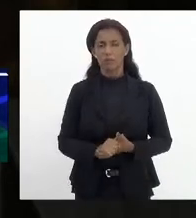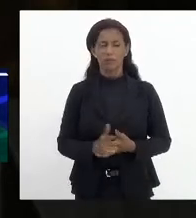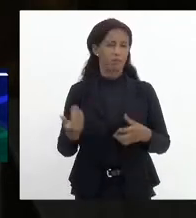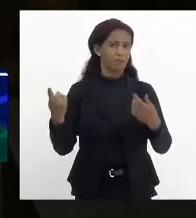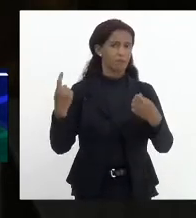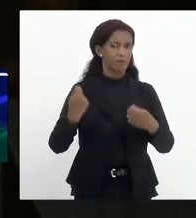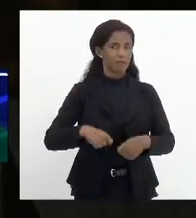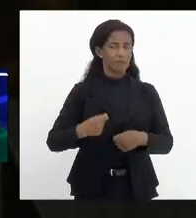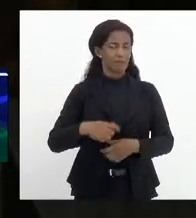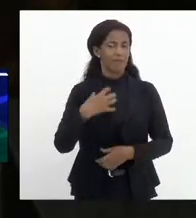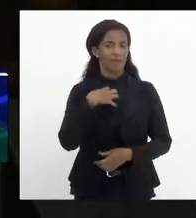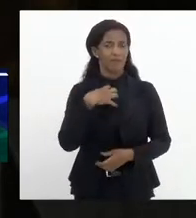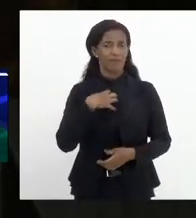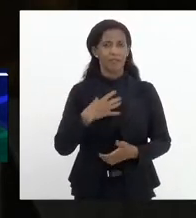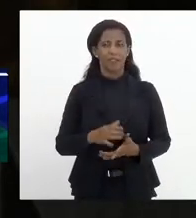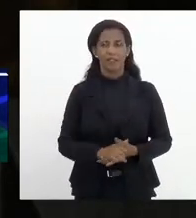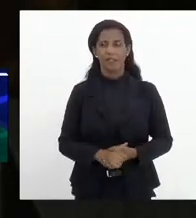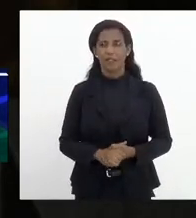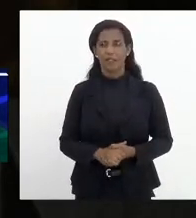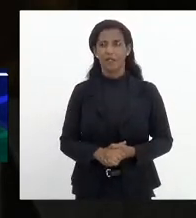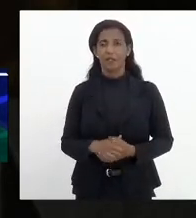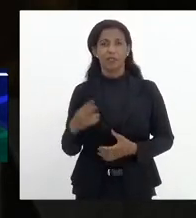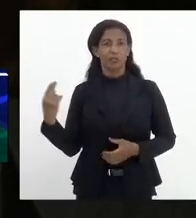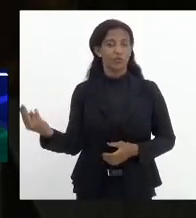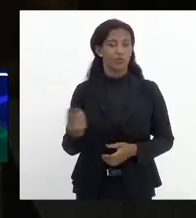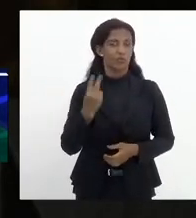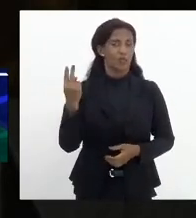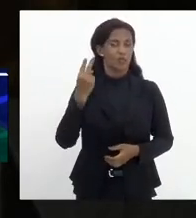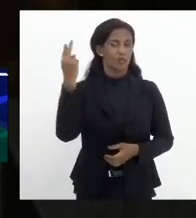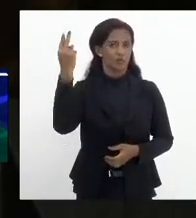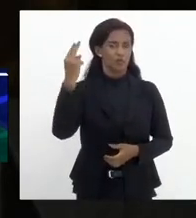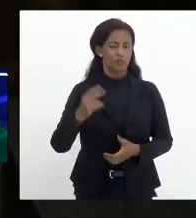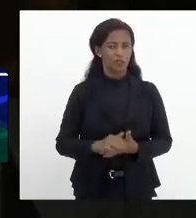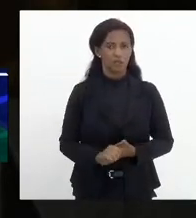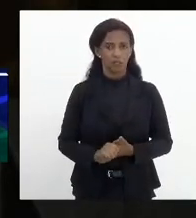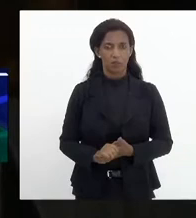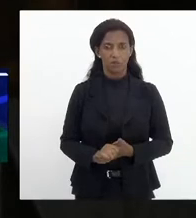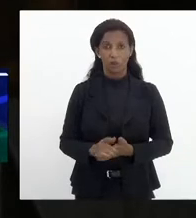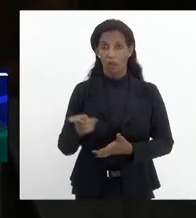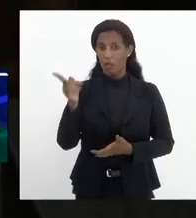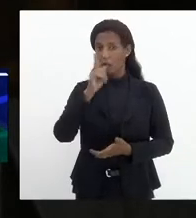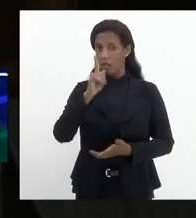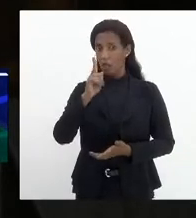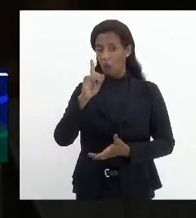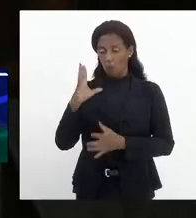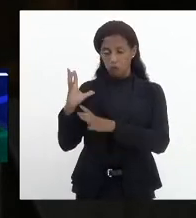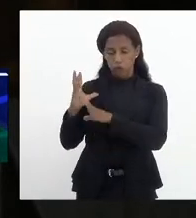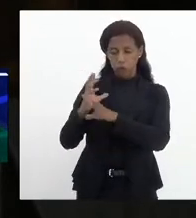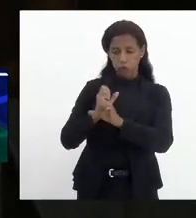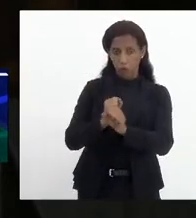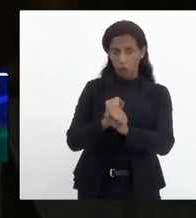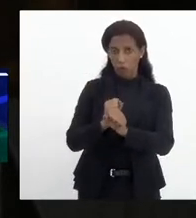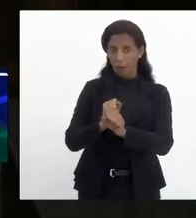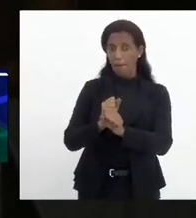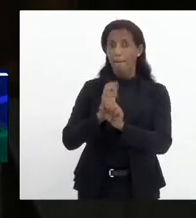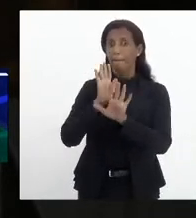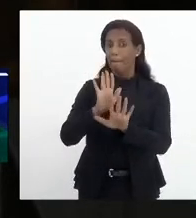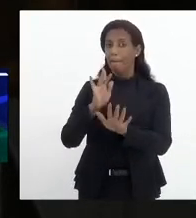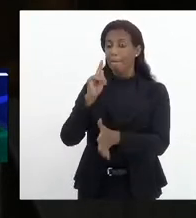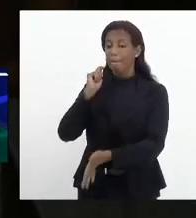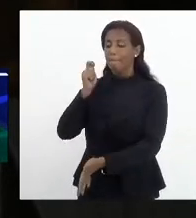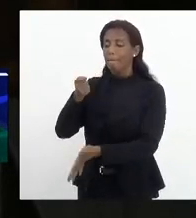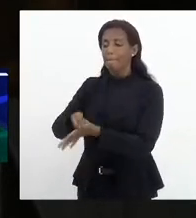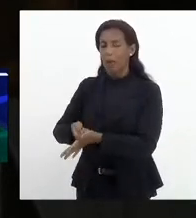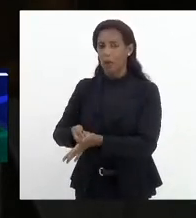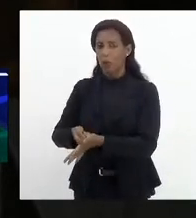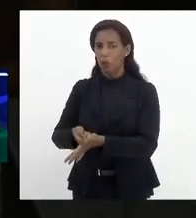deveria ser os valores não liquidados, os valores pagos. Aí